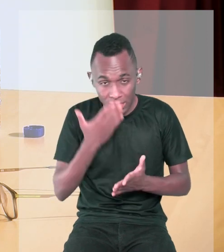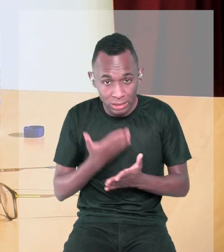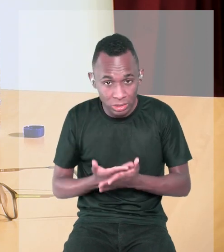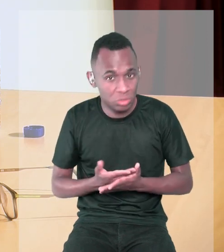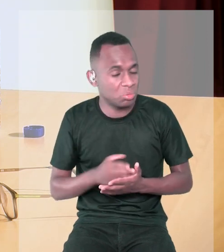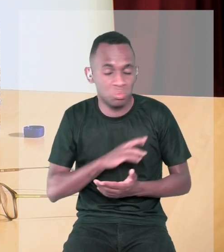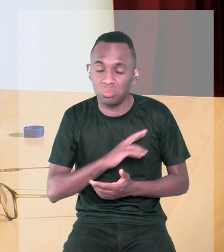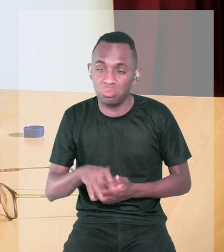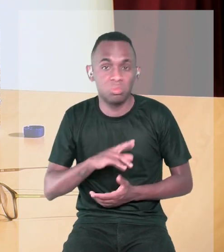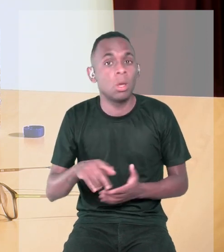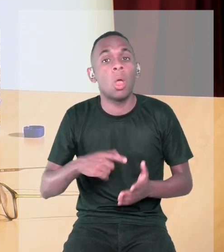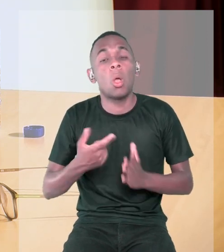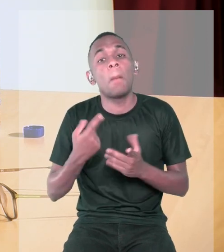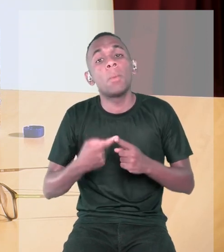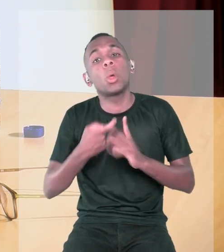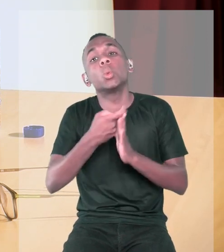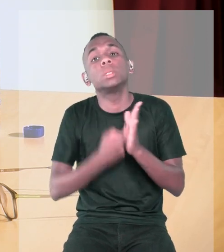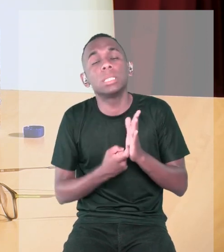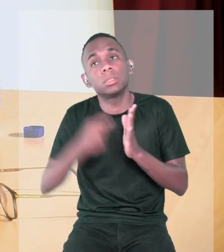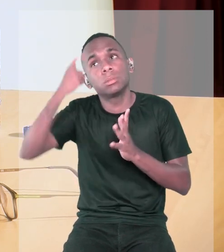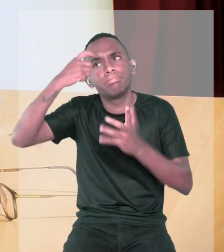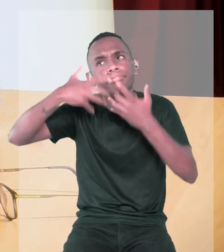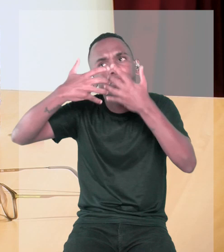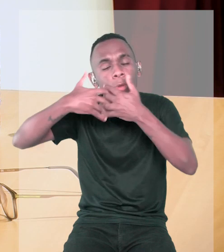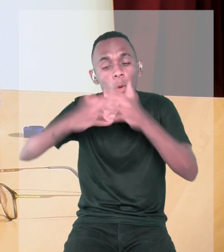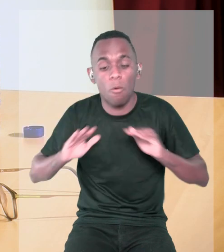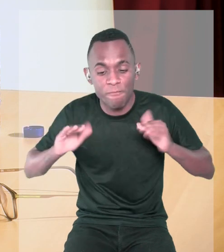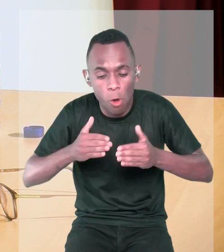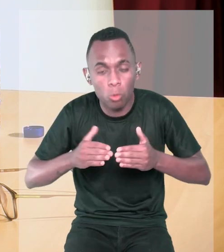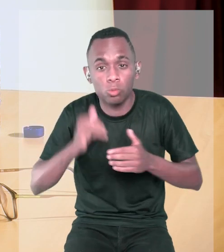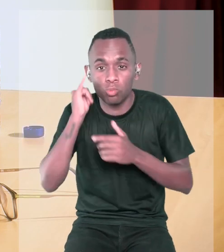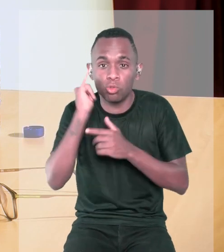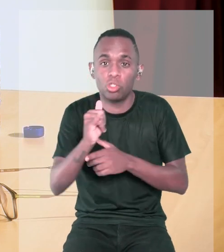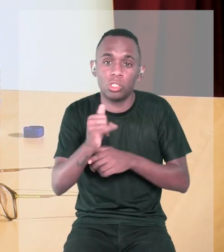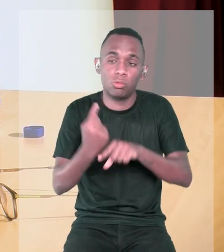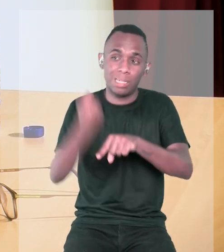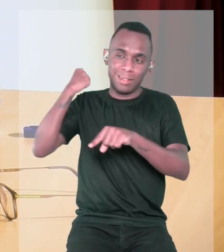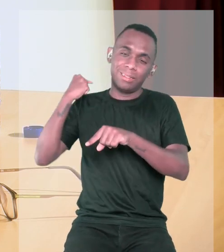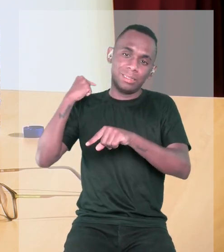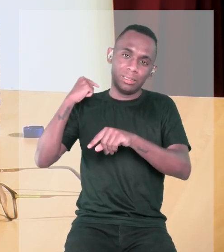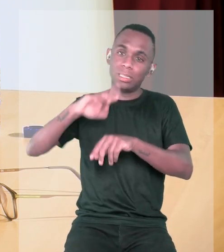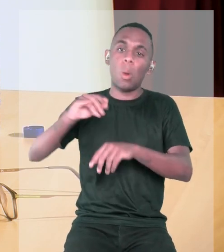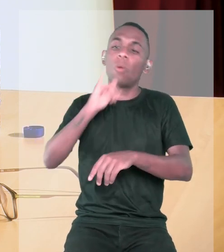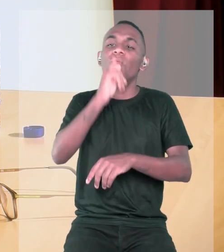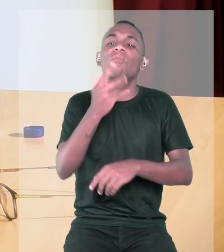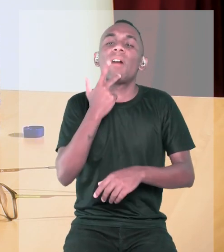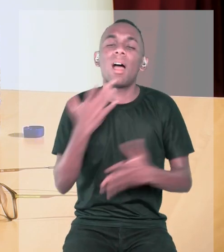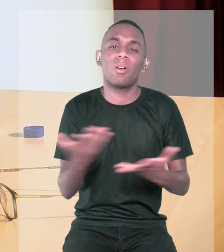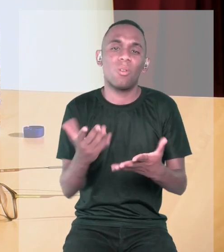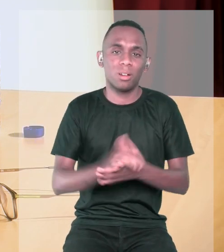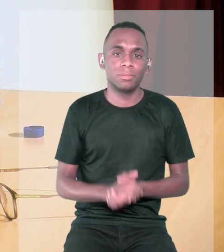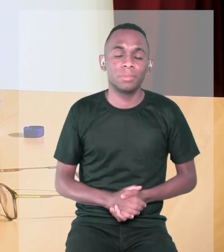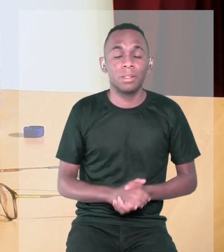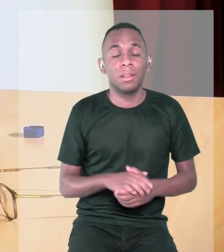Possivelmente, não. Os textos intelectuais muitas vezes se importam com o dito, não com o dizer.